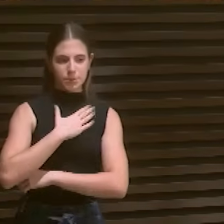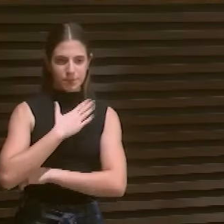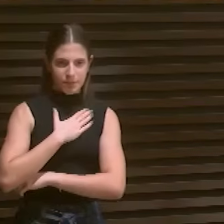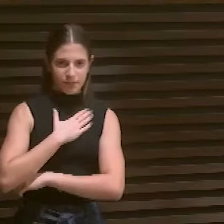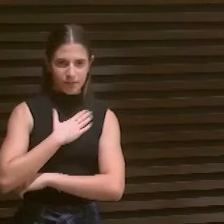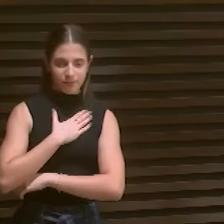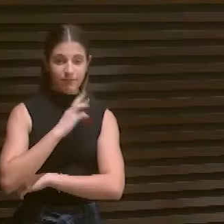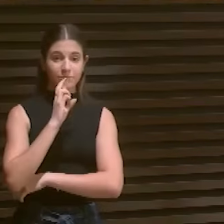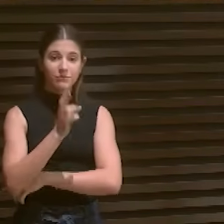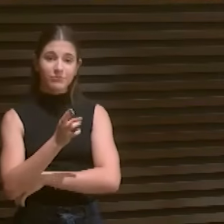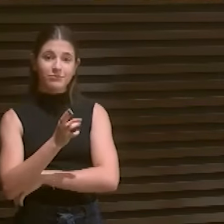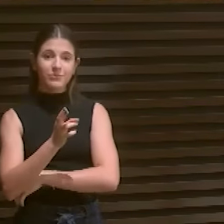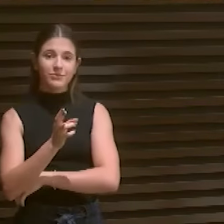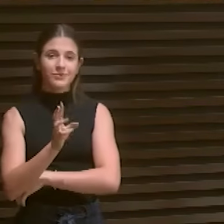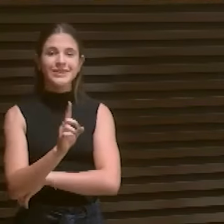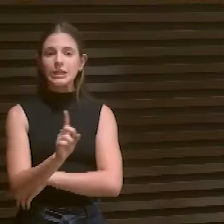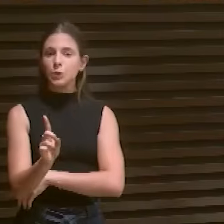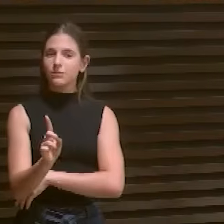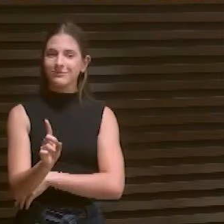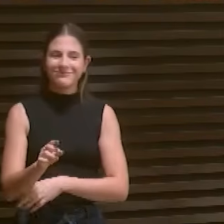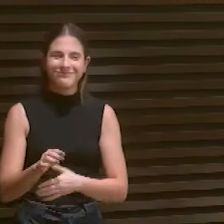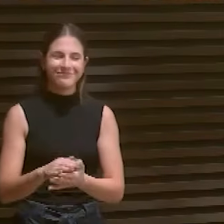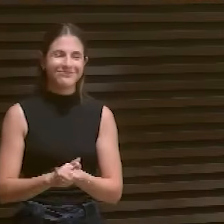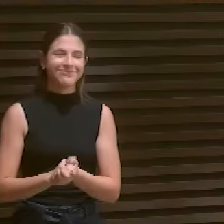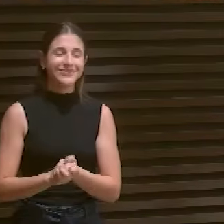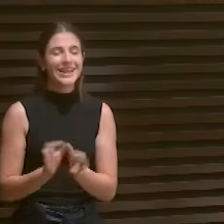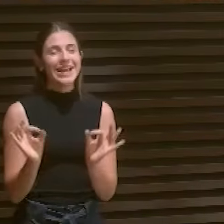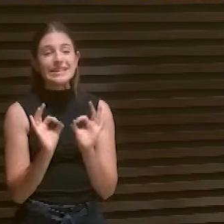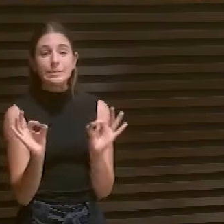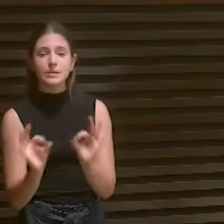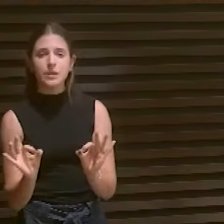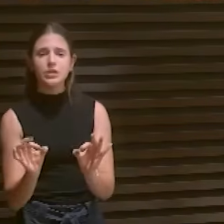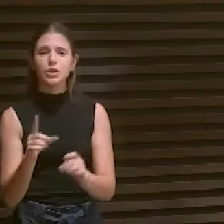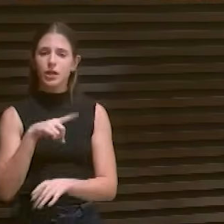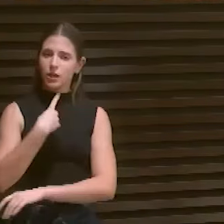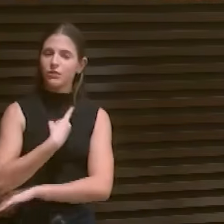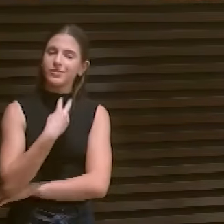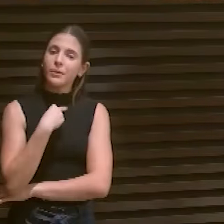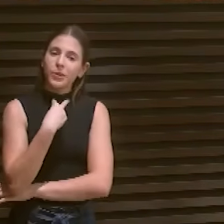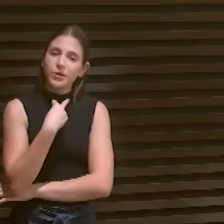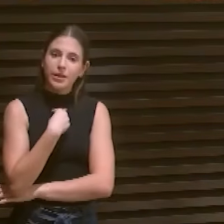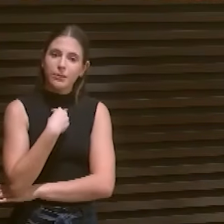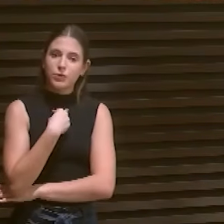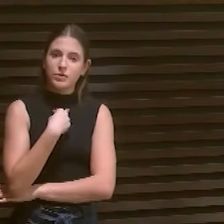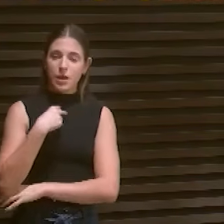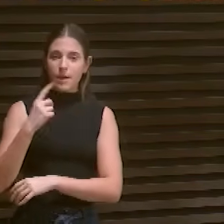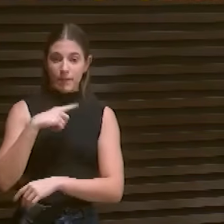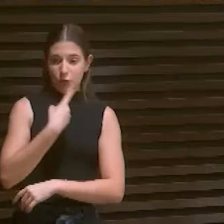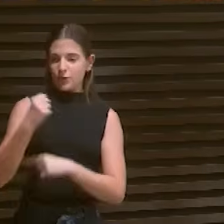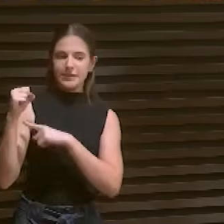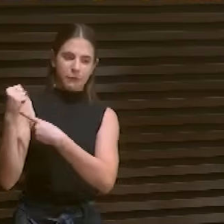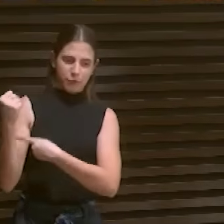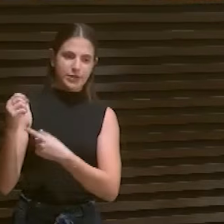A resposta é um sincero não. Simplesmente porque nós não temos condições por nós mesmos